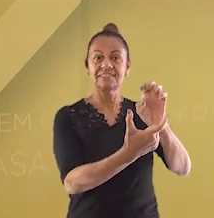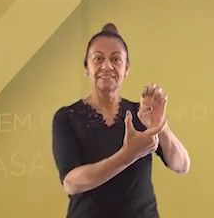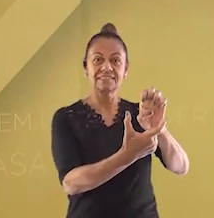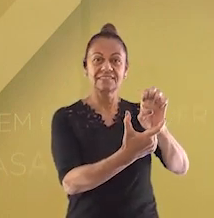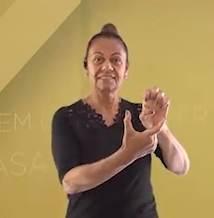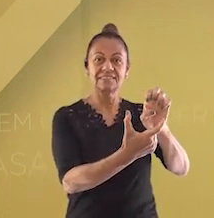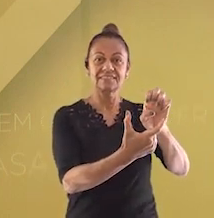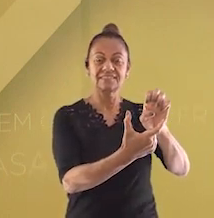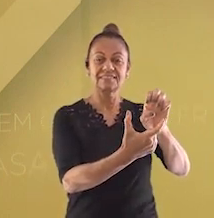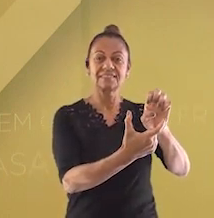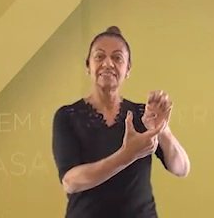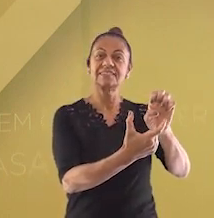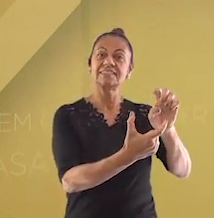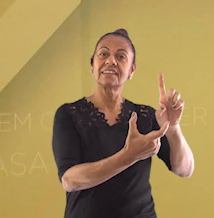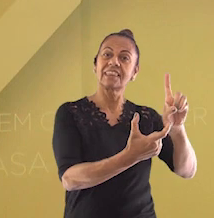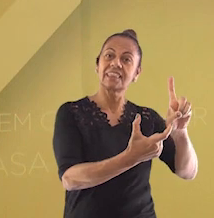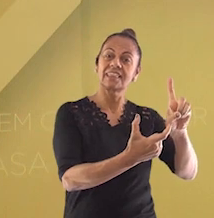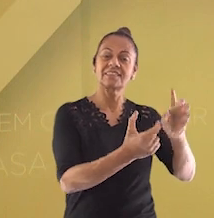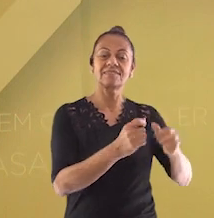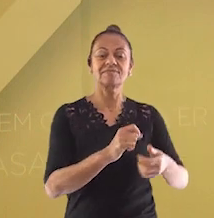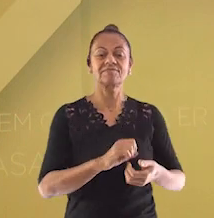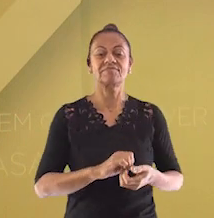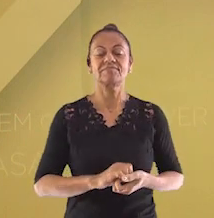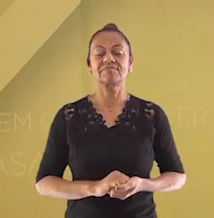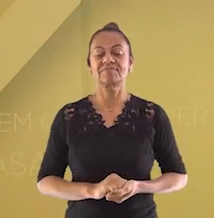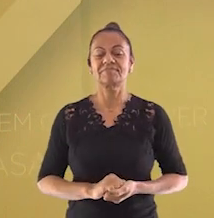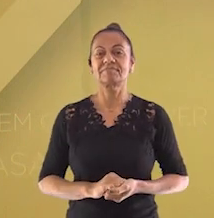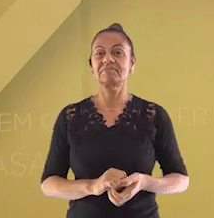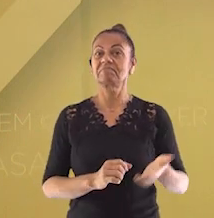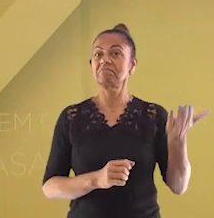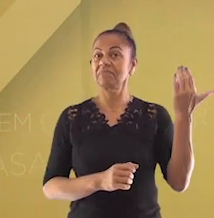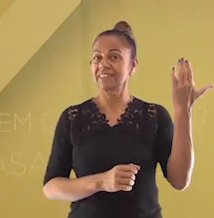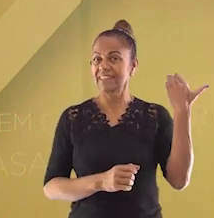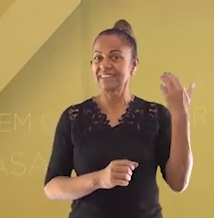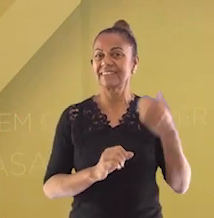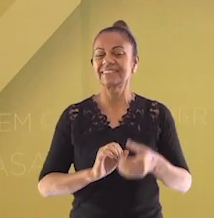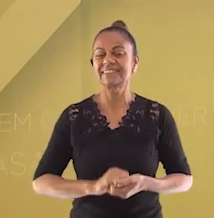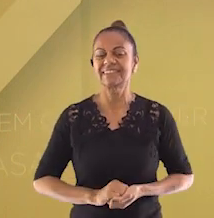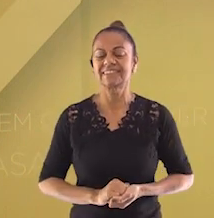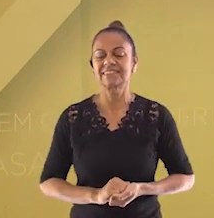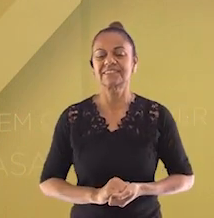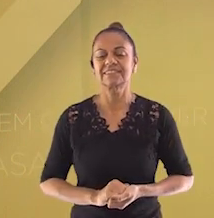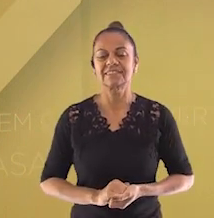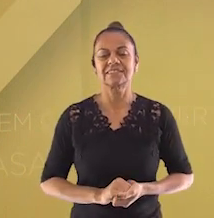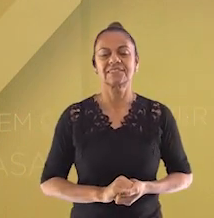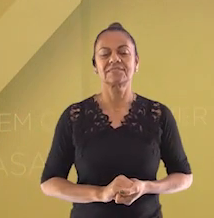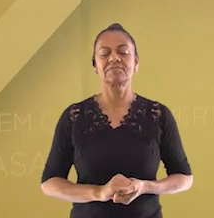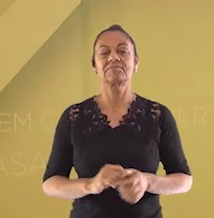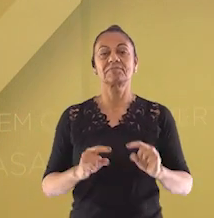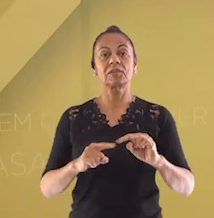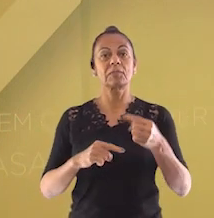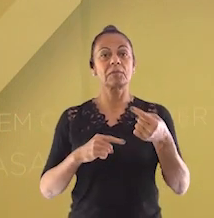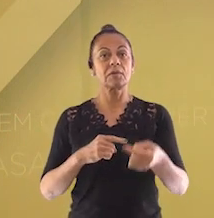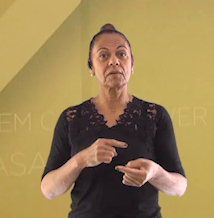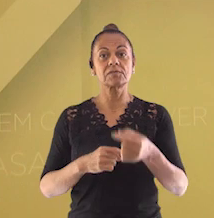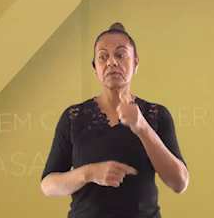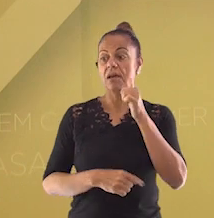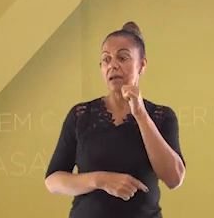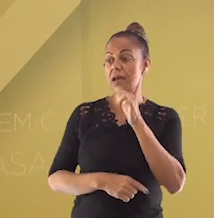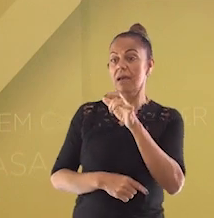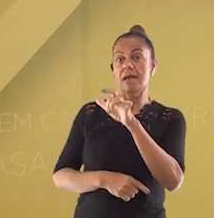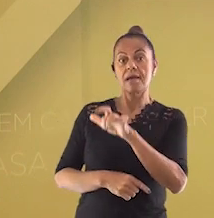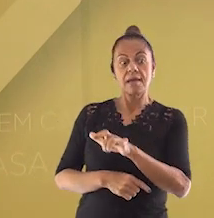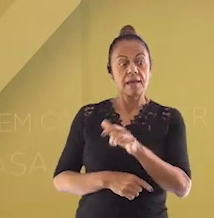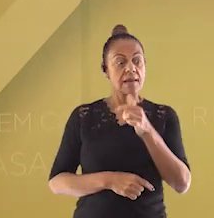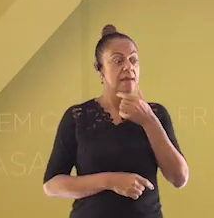em e apenas adiciono de She love the flowers próxima Sophie